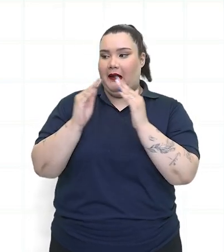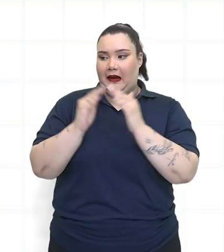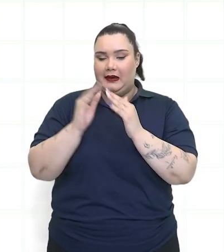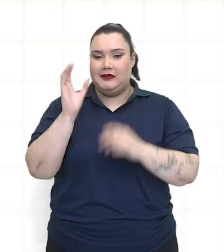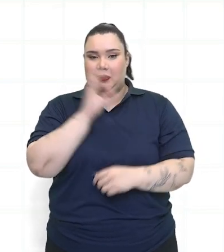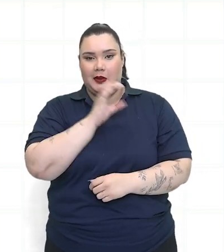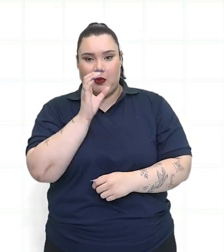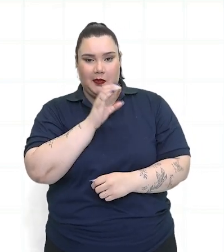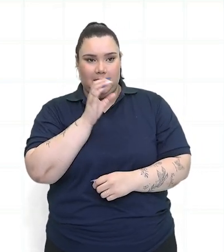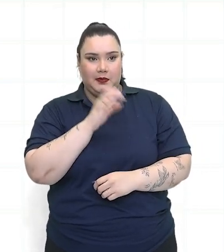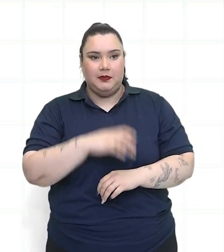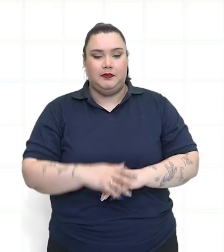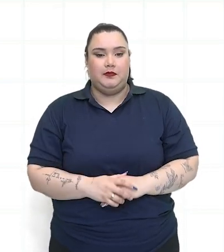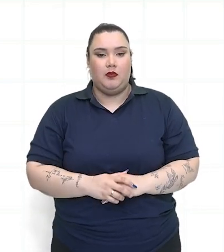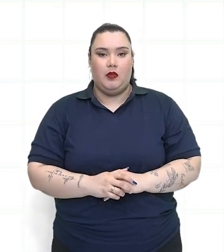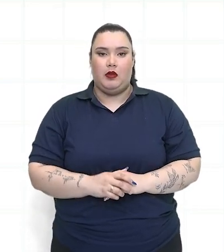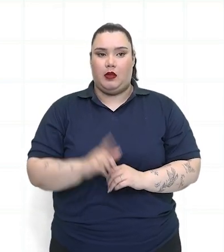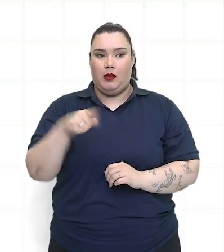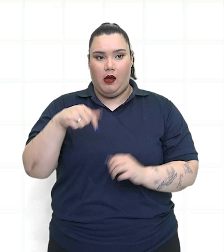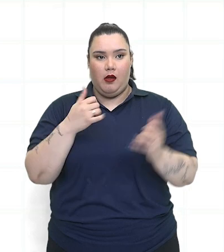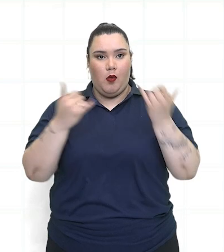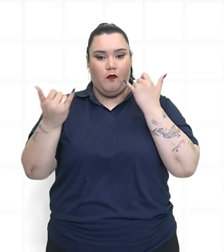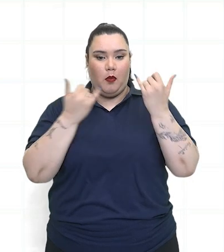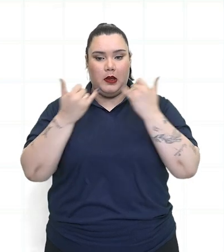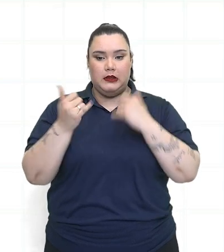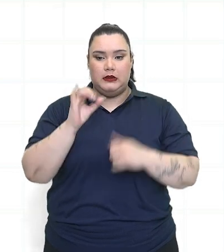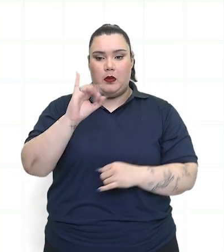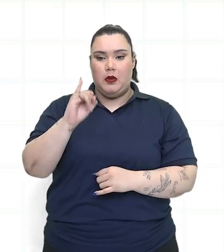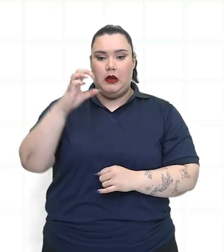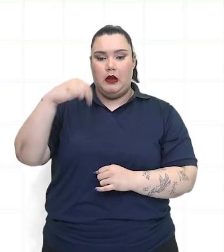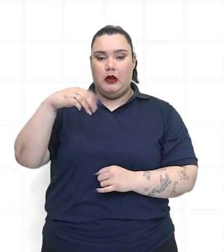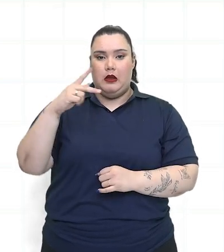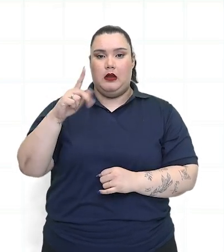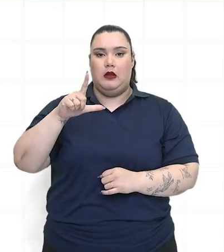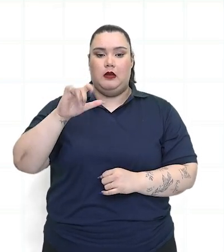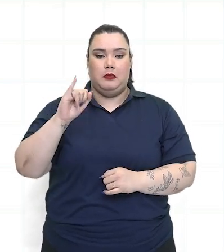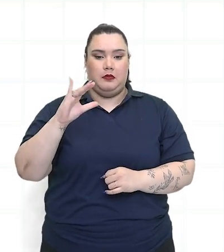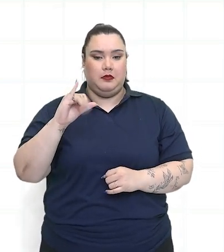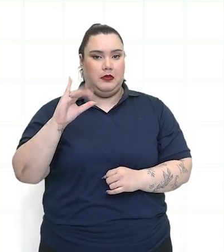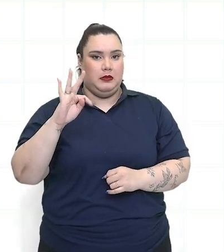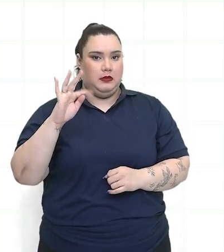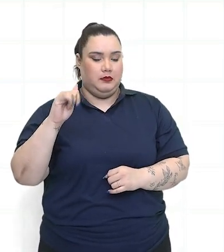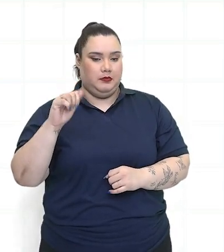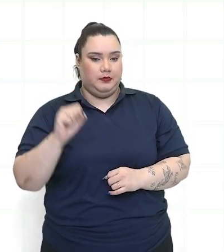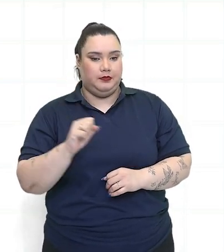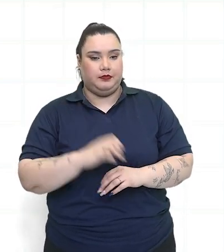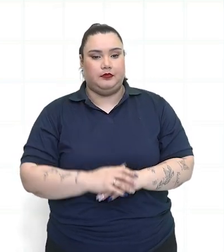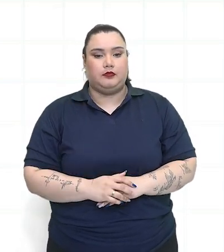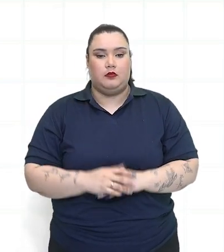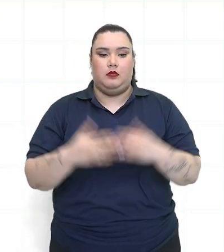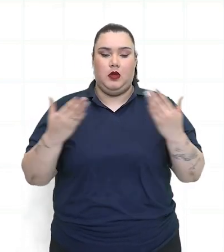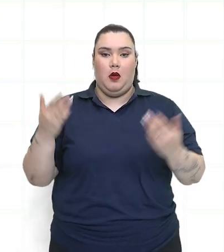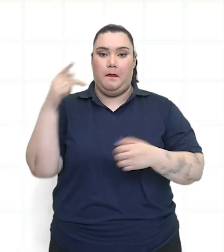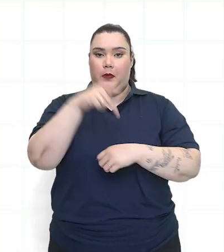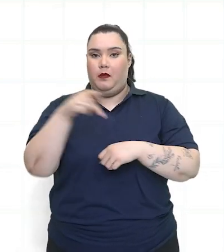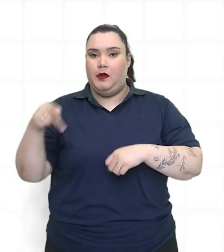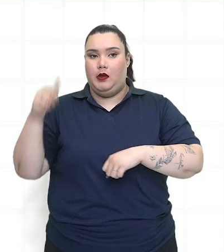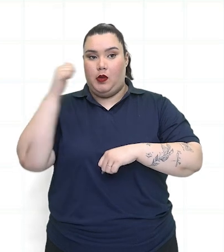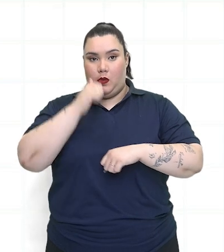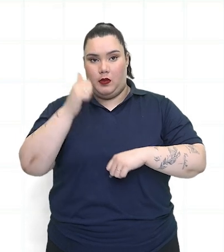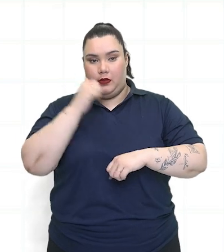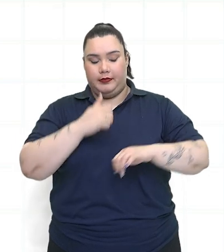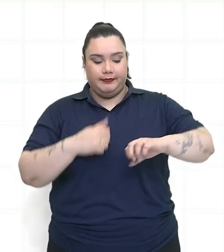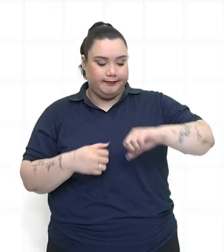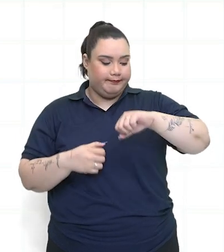informações implícitas. Muito bem. A professora olha no relógio e responde, podem guardar o material, pessoal. Veja que